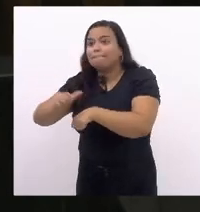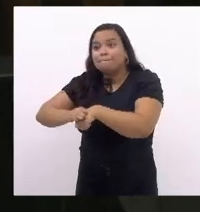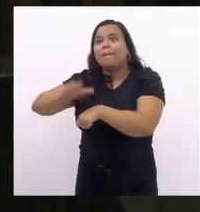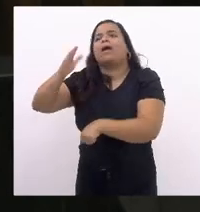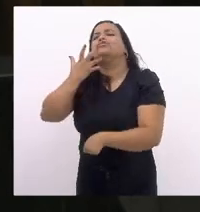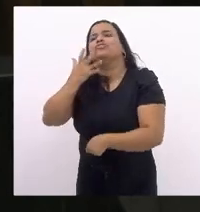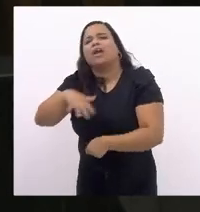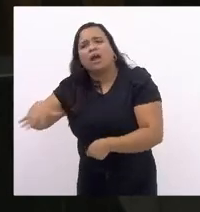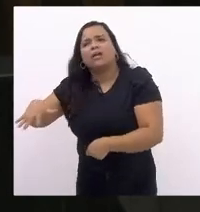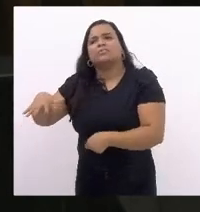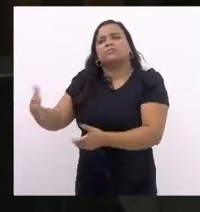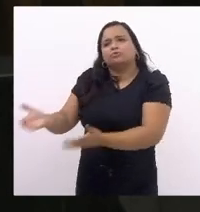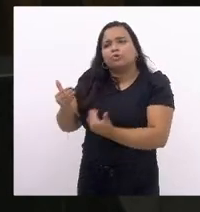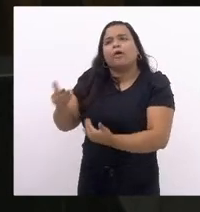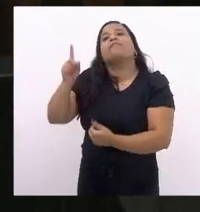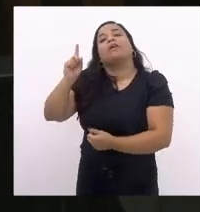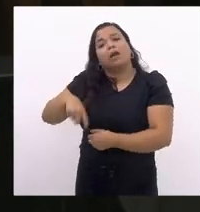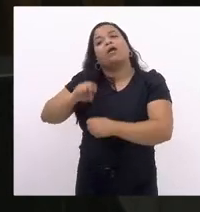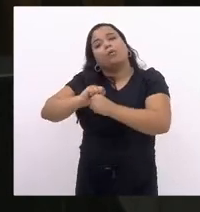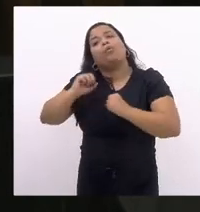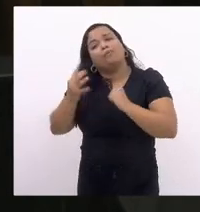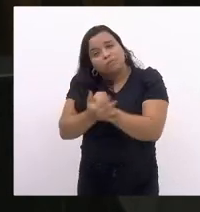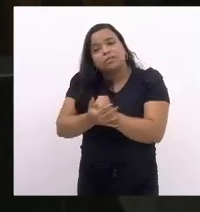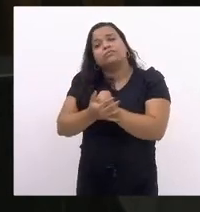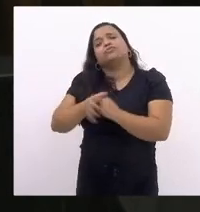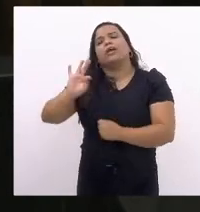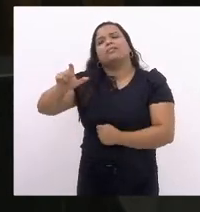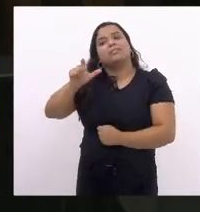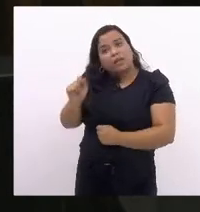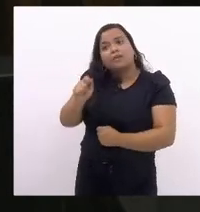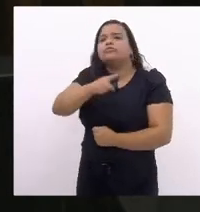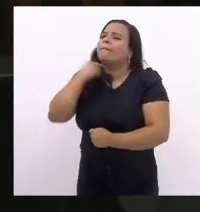é a Covid. É uma taxa de mortalidade de